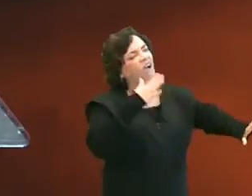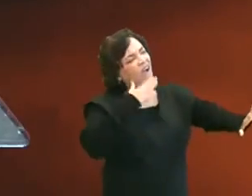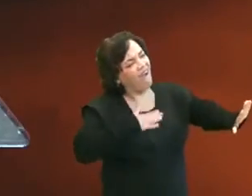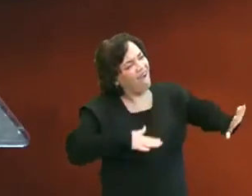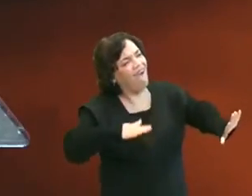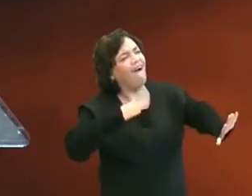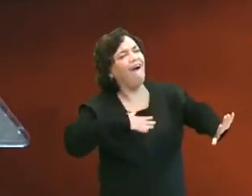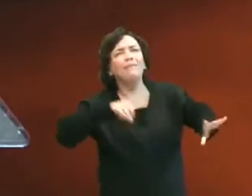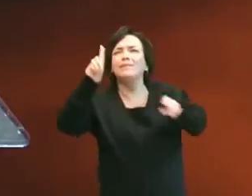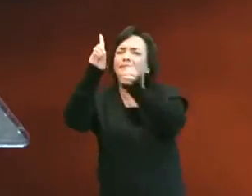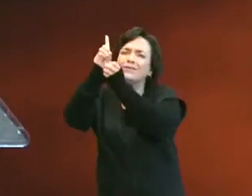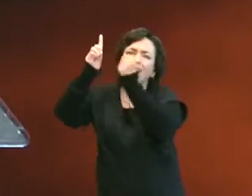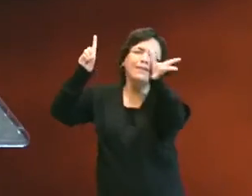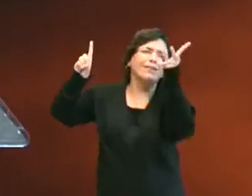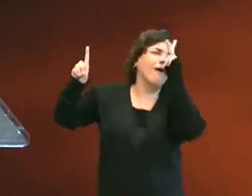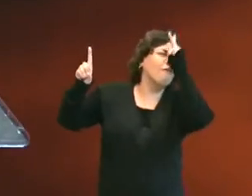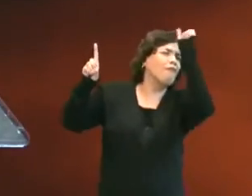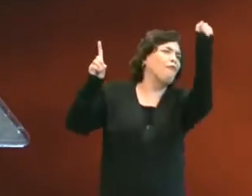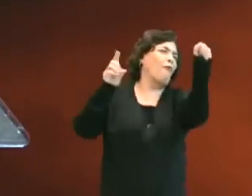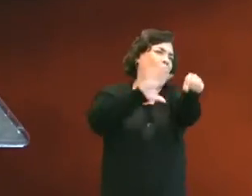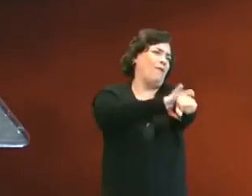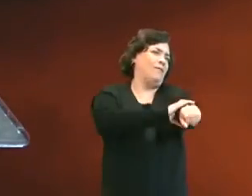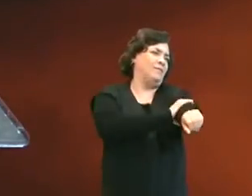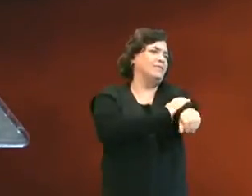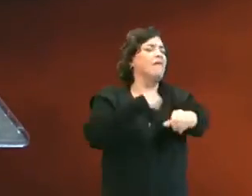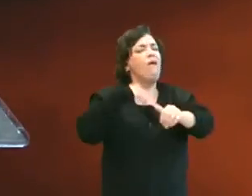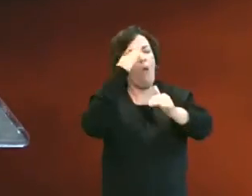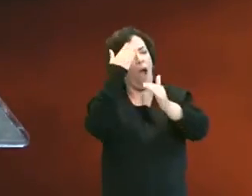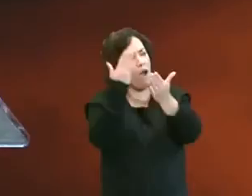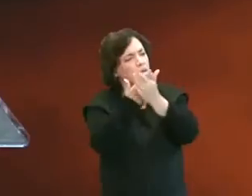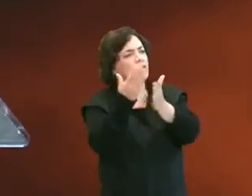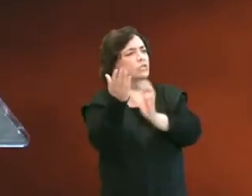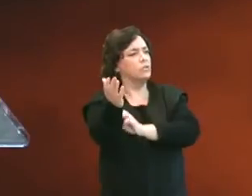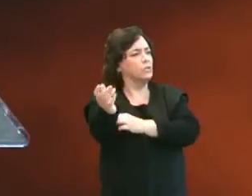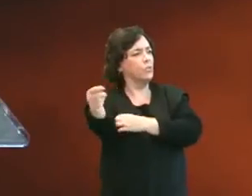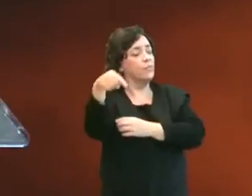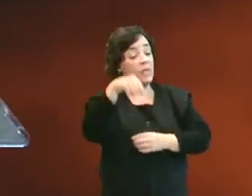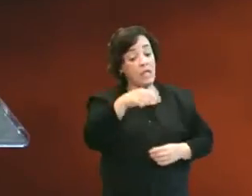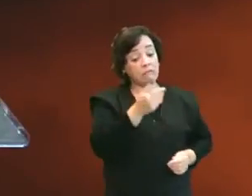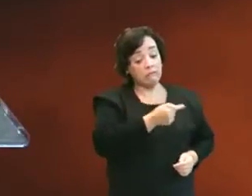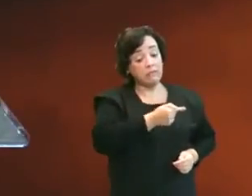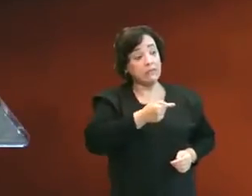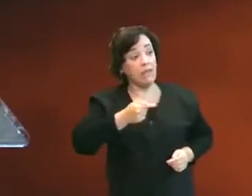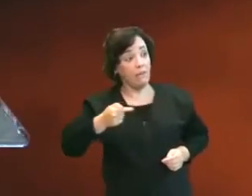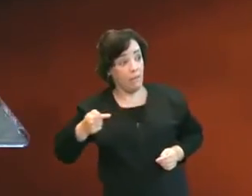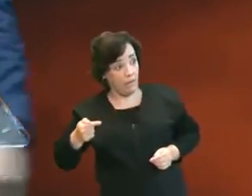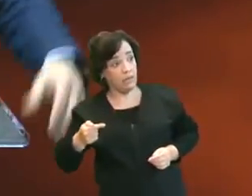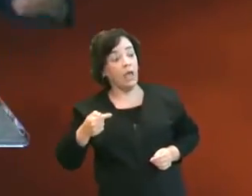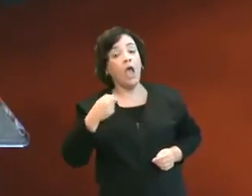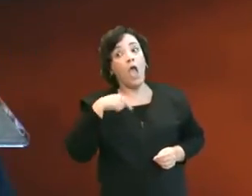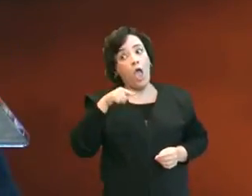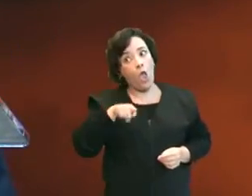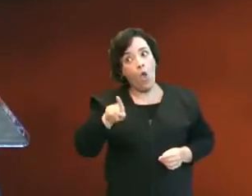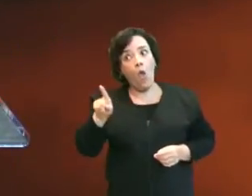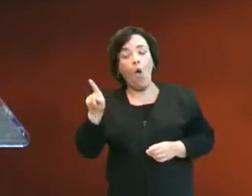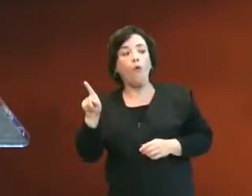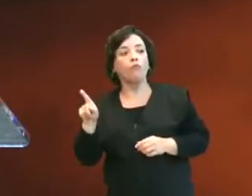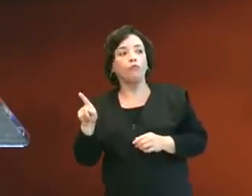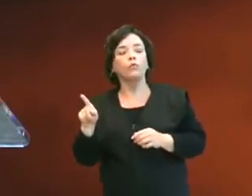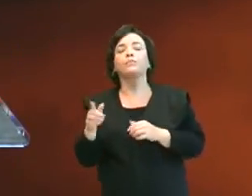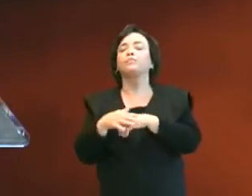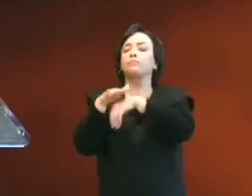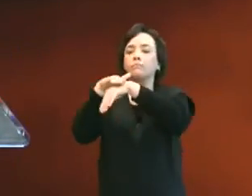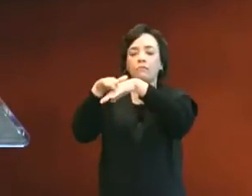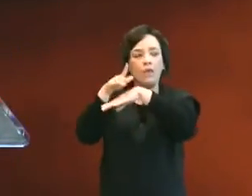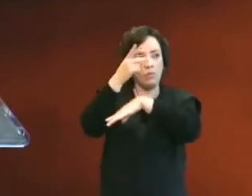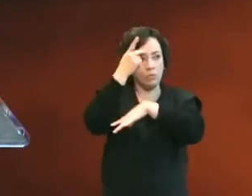você. Eu creio assim. Essa semana eu tive que fazer alguns atendimentos difíceis. Eu fui